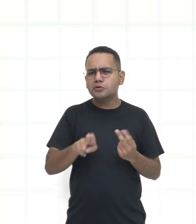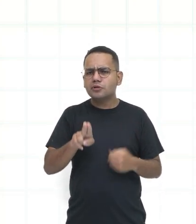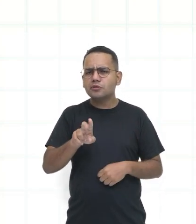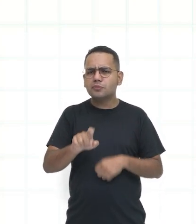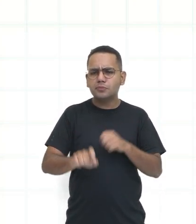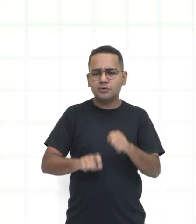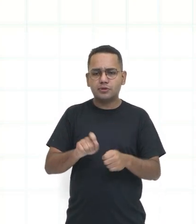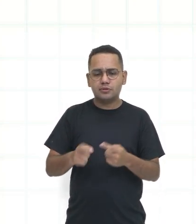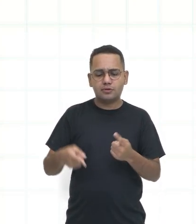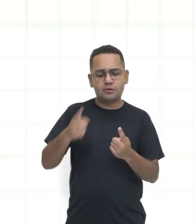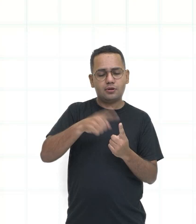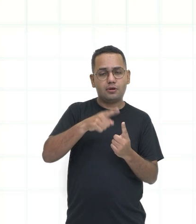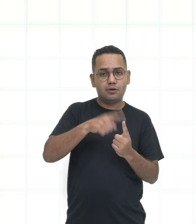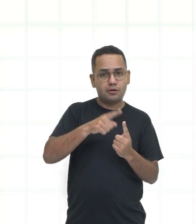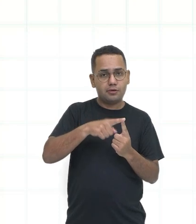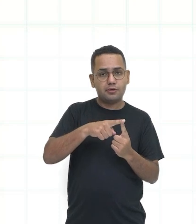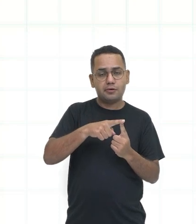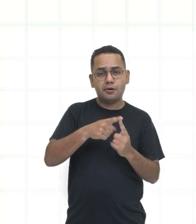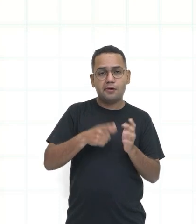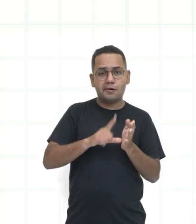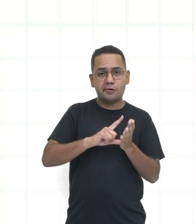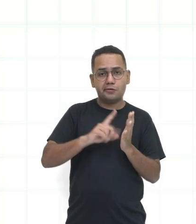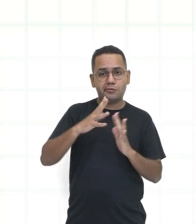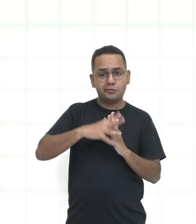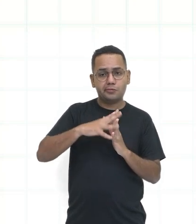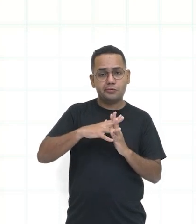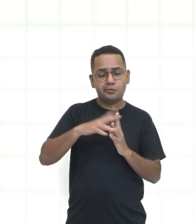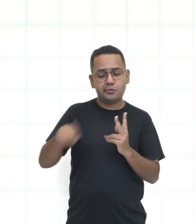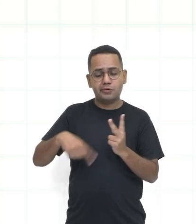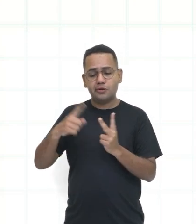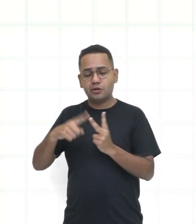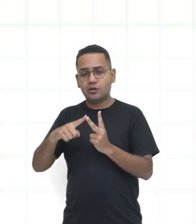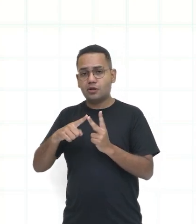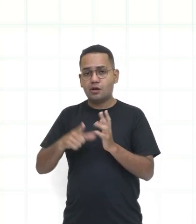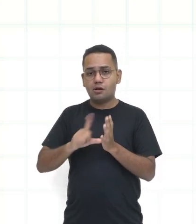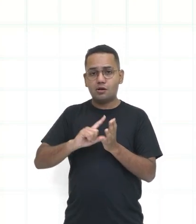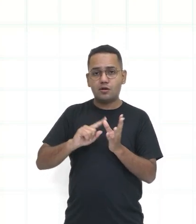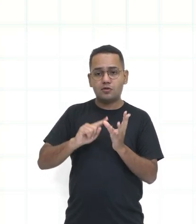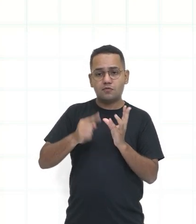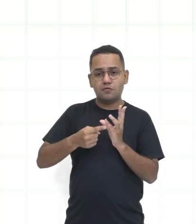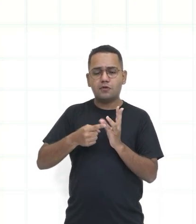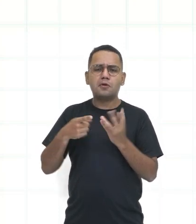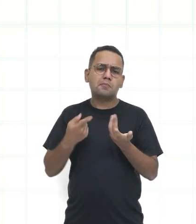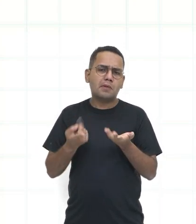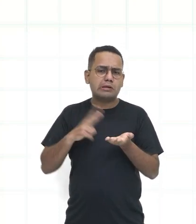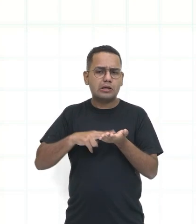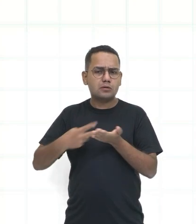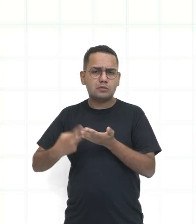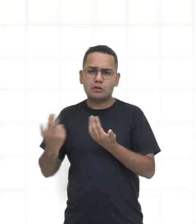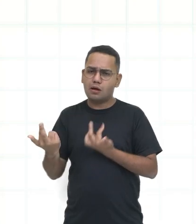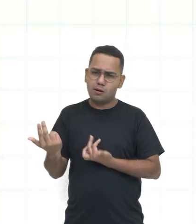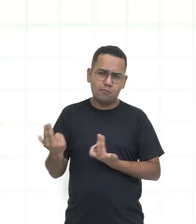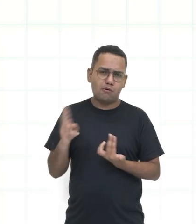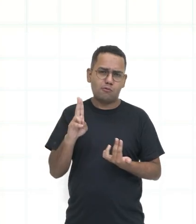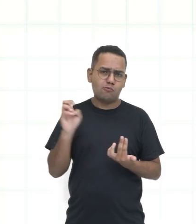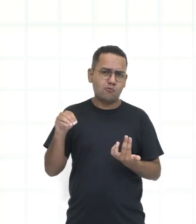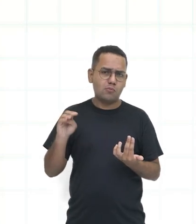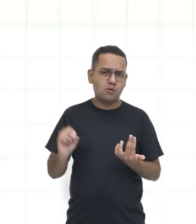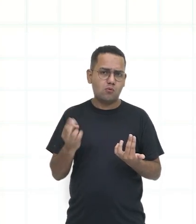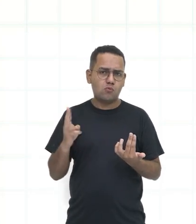o a antes de consoante, an antes de vogal, ok? E ambos têm a mesma tradução, o mesmo significado,